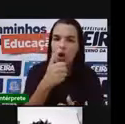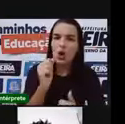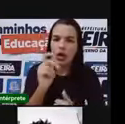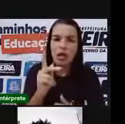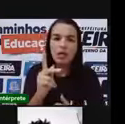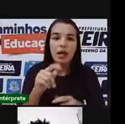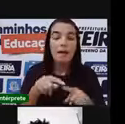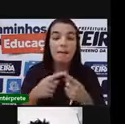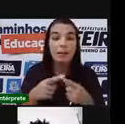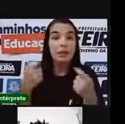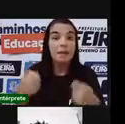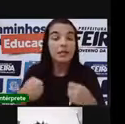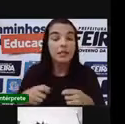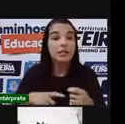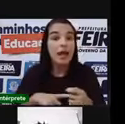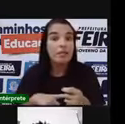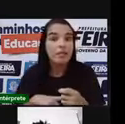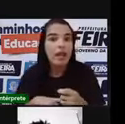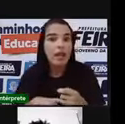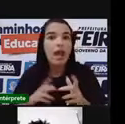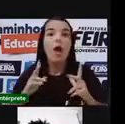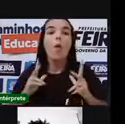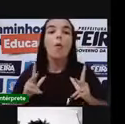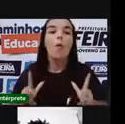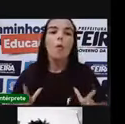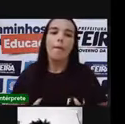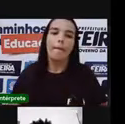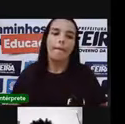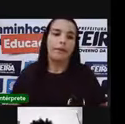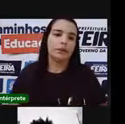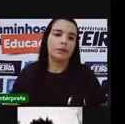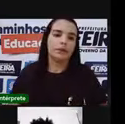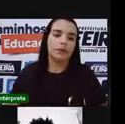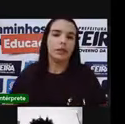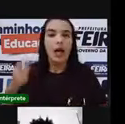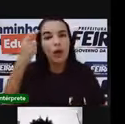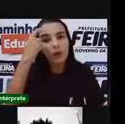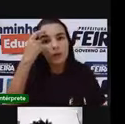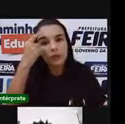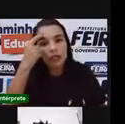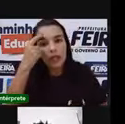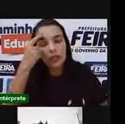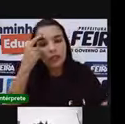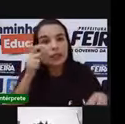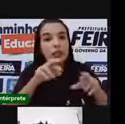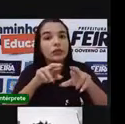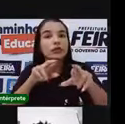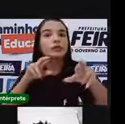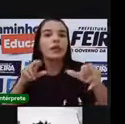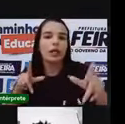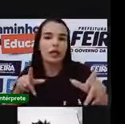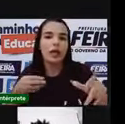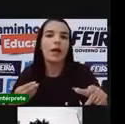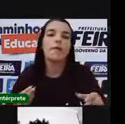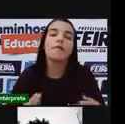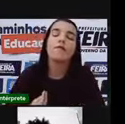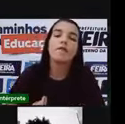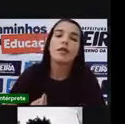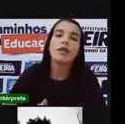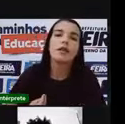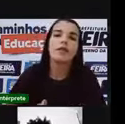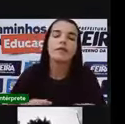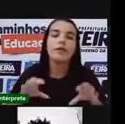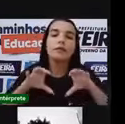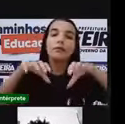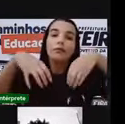direitos humanos, não é? Todo outro ou outra pessoa que é diferente, que vive em condições diferentes da